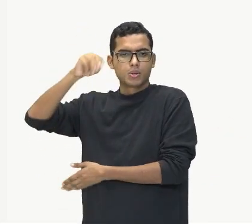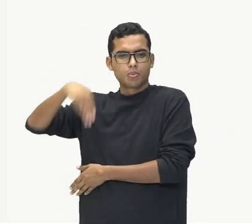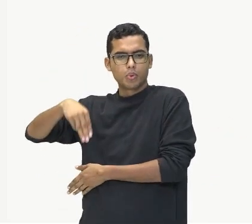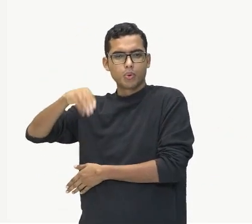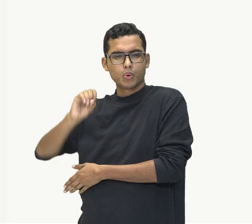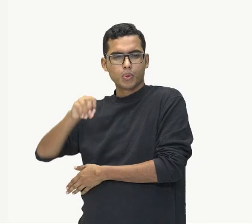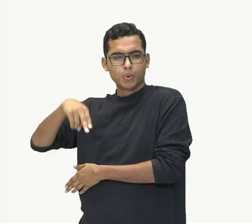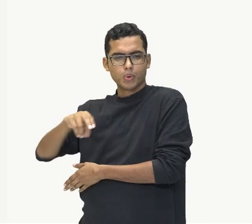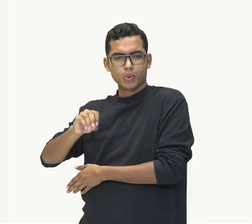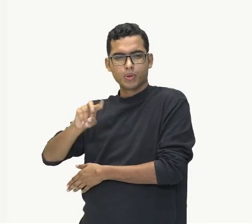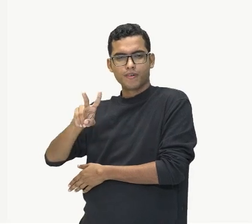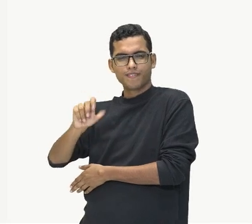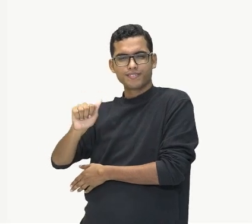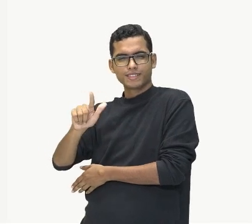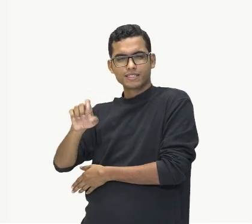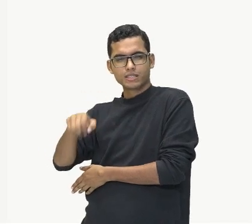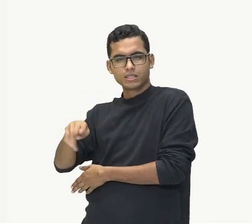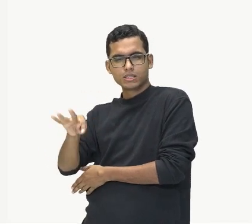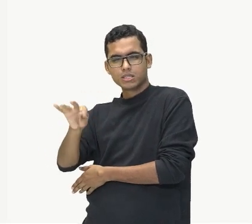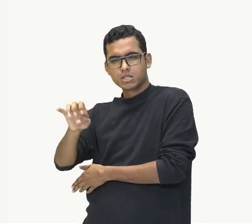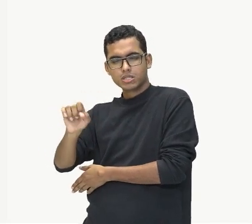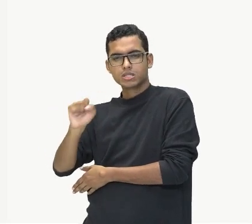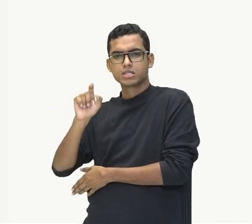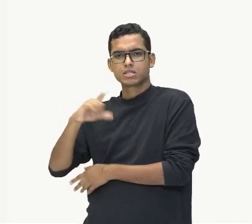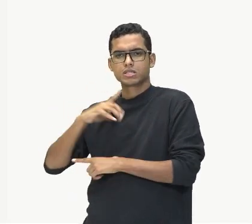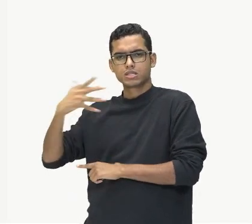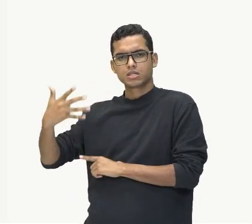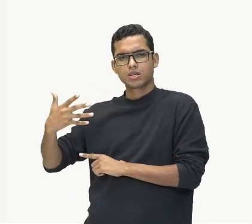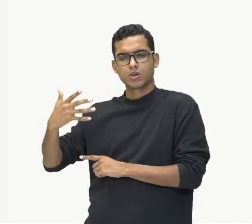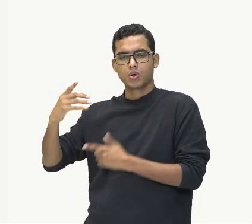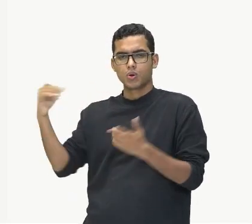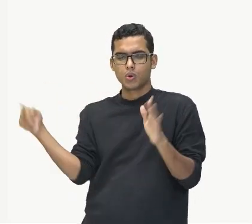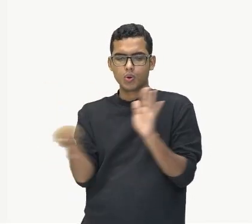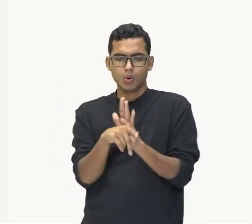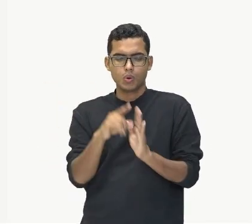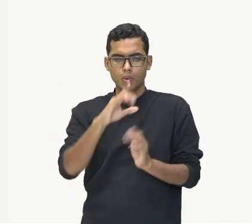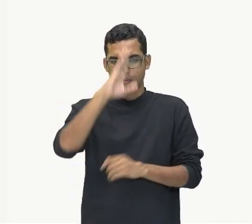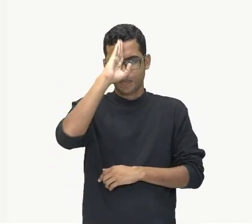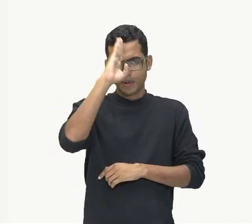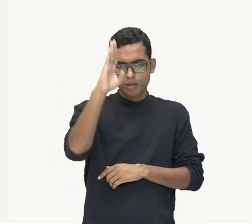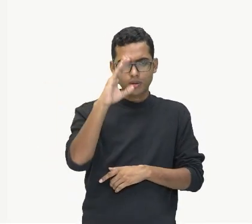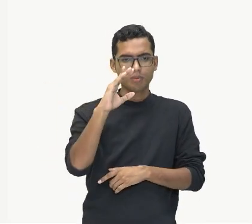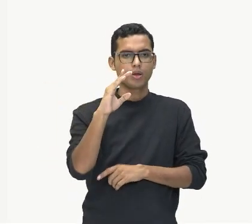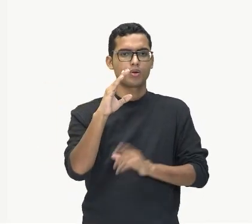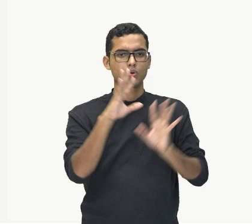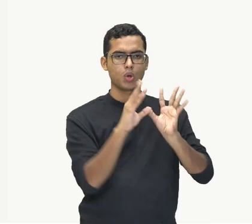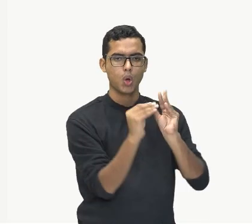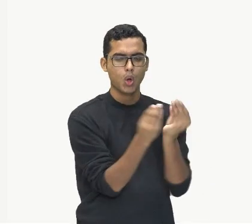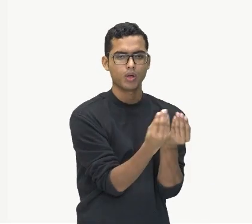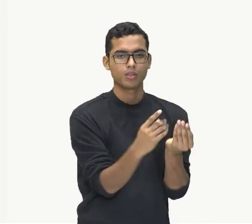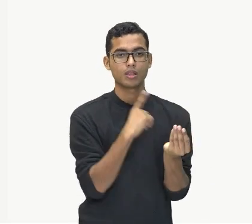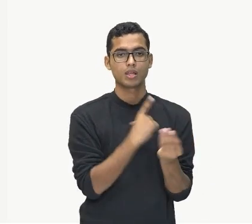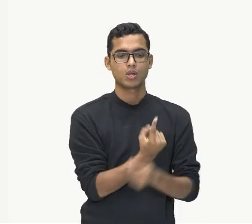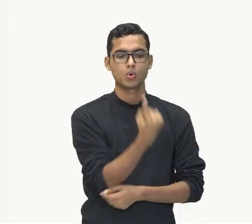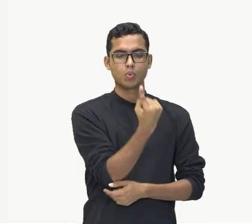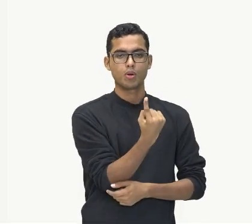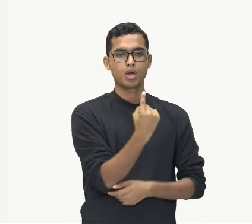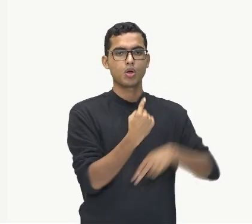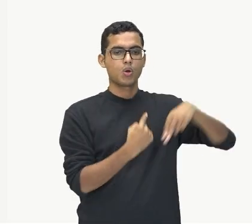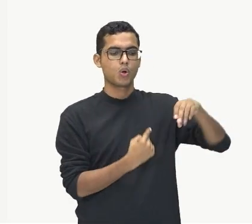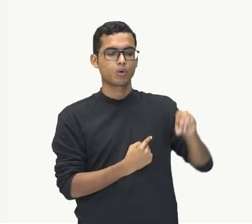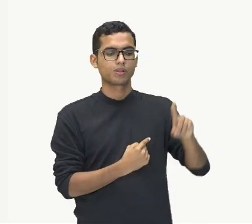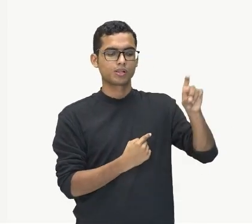cujo elemento central tem apenas um NOx, ou seja, tem apenas uma